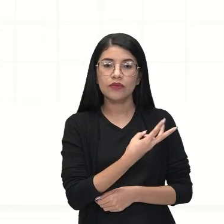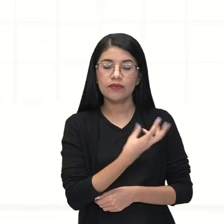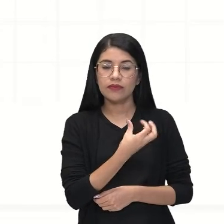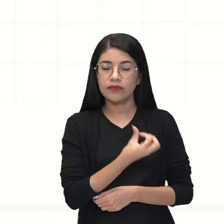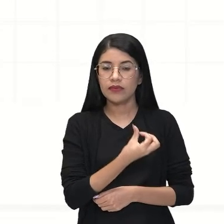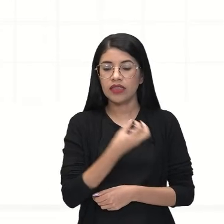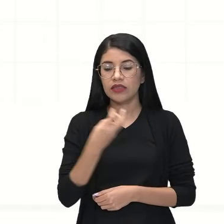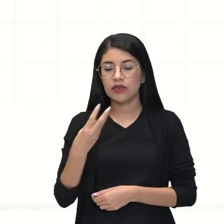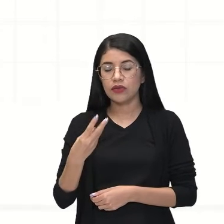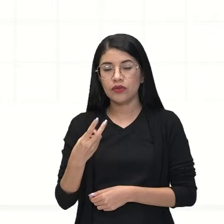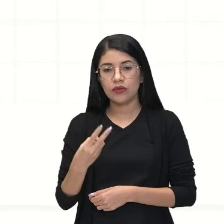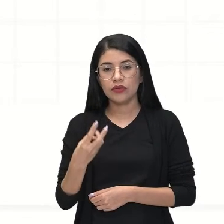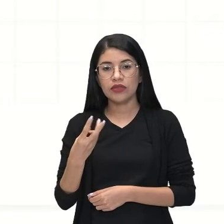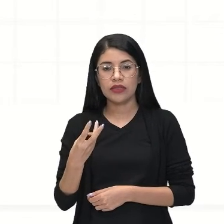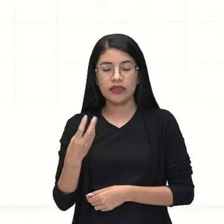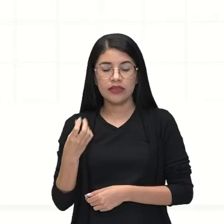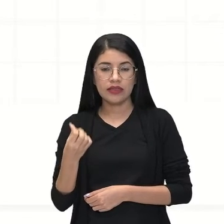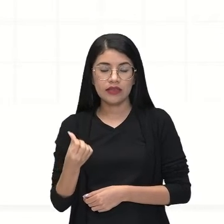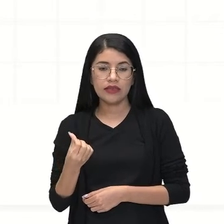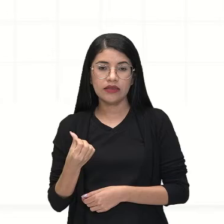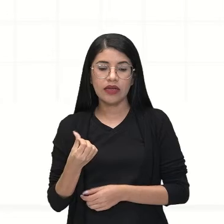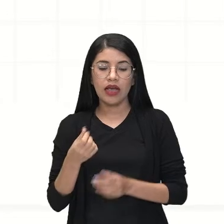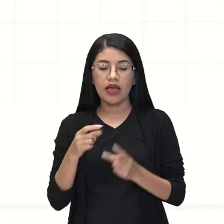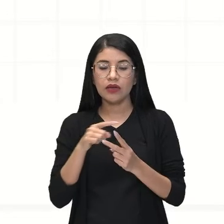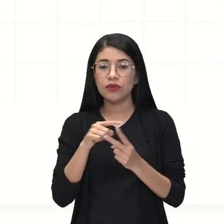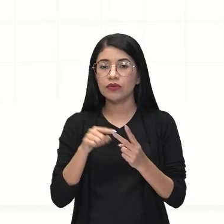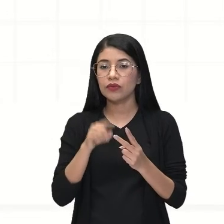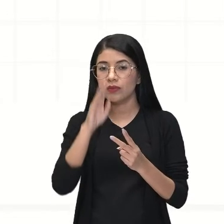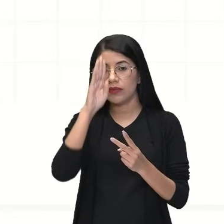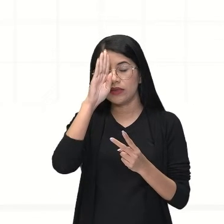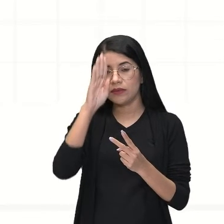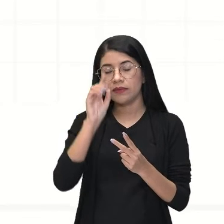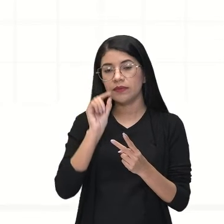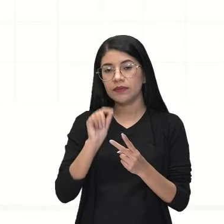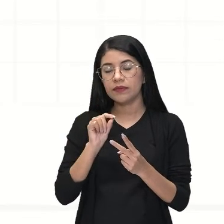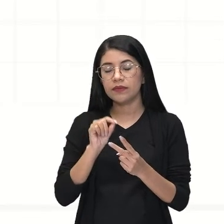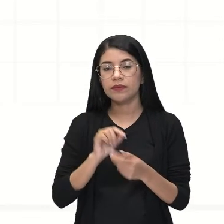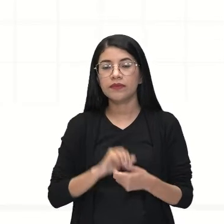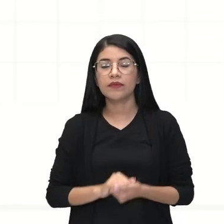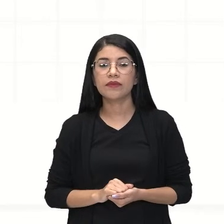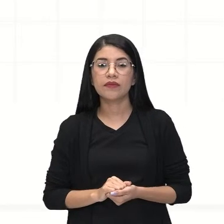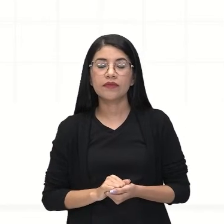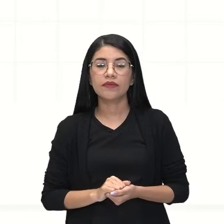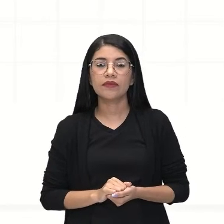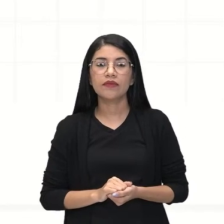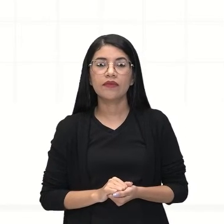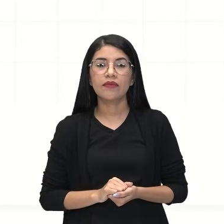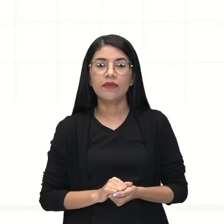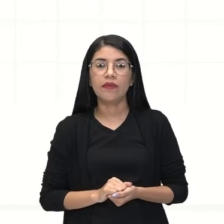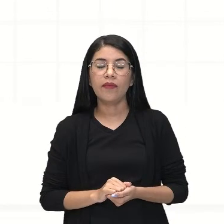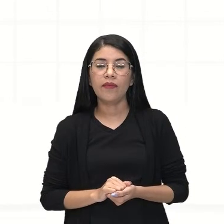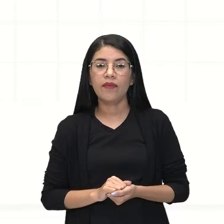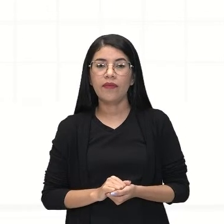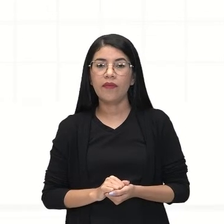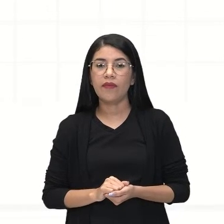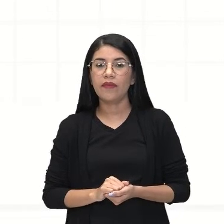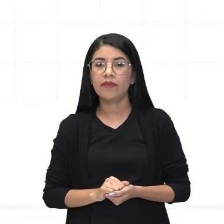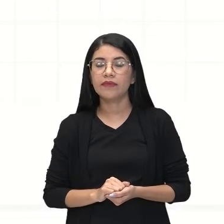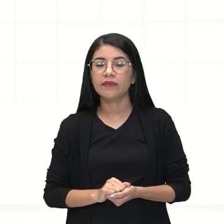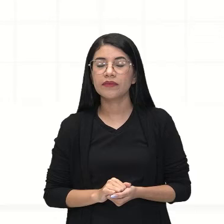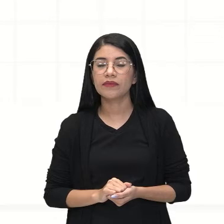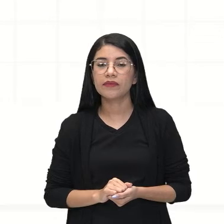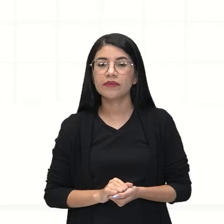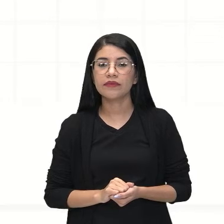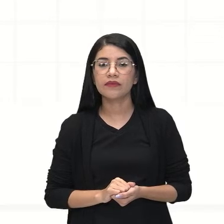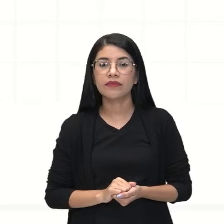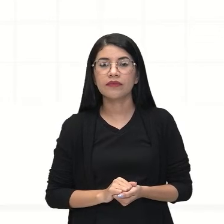dois números do centro, né? Como eu já tenho aqui que vai ser 236, então eu vou ter que pegar